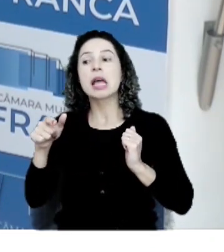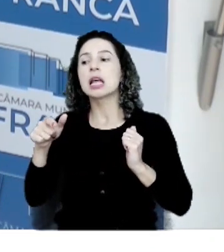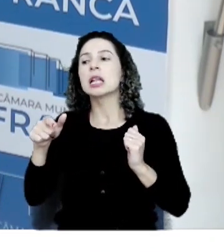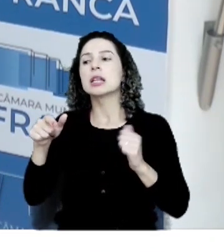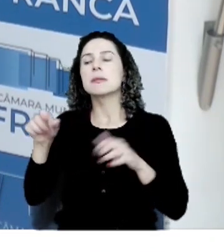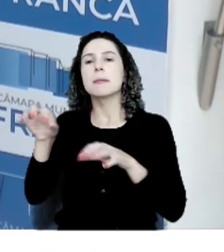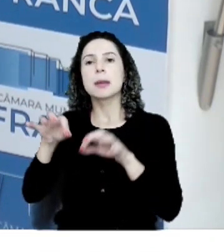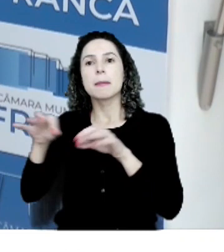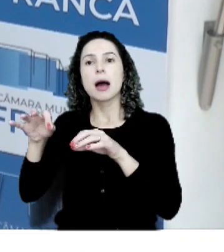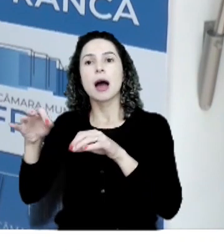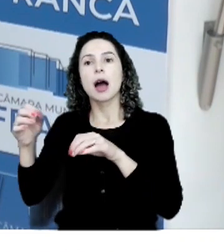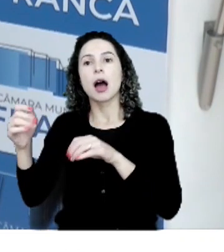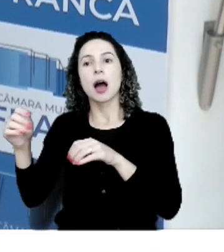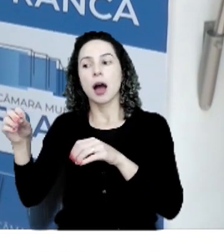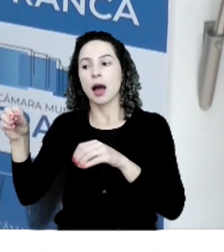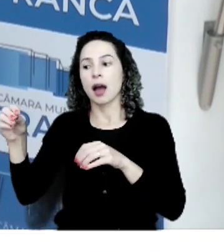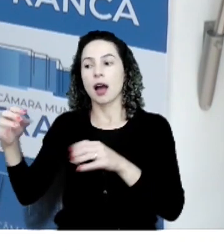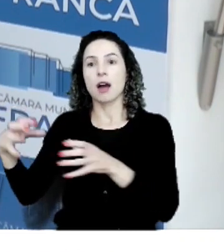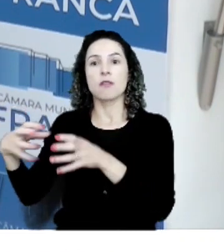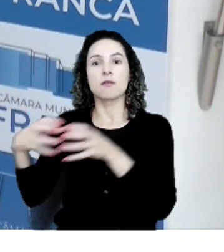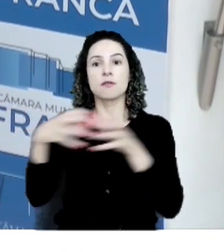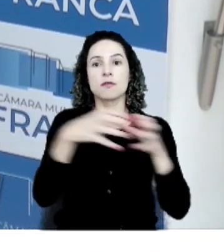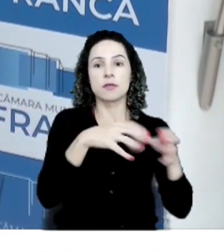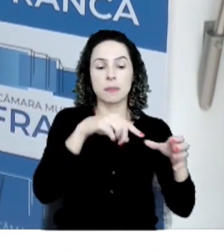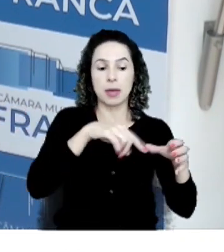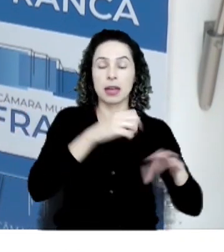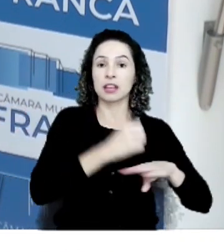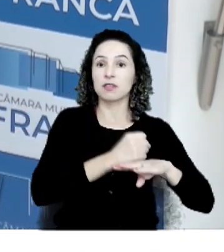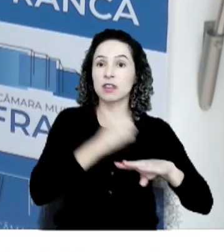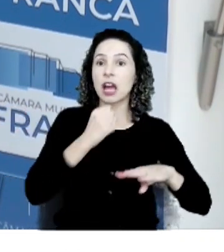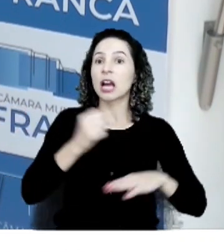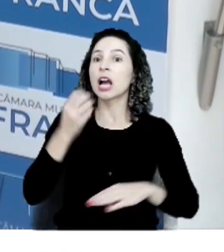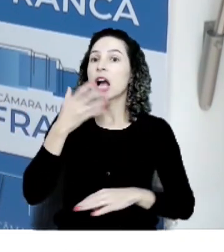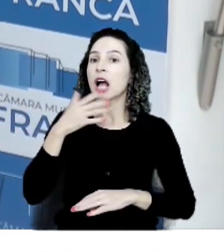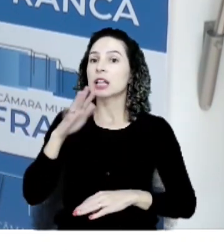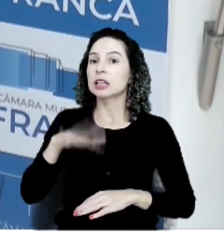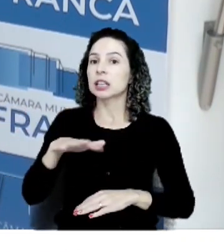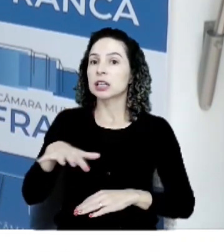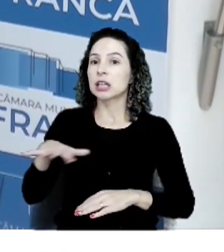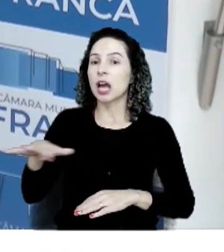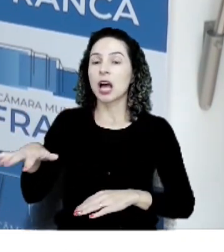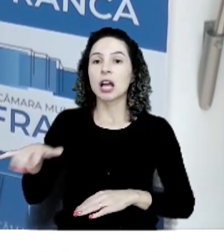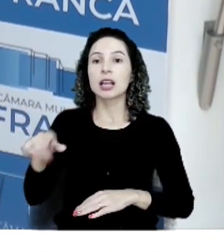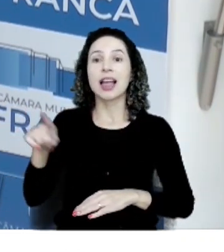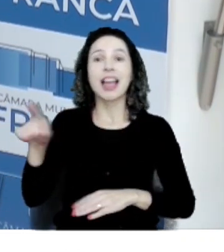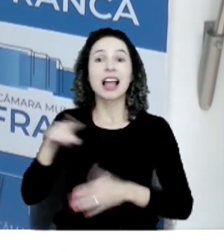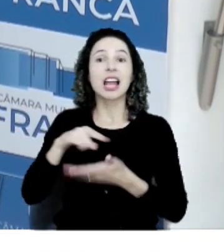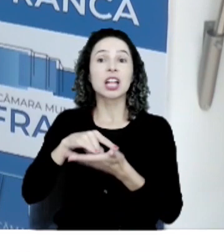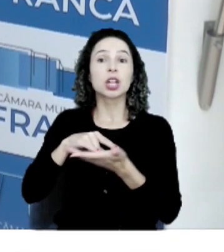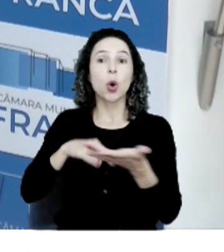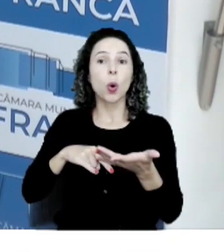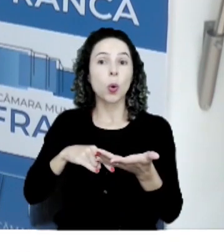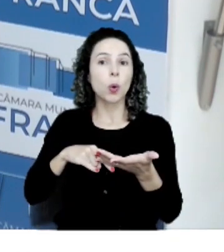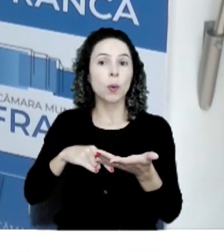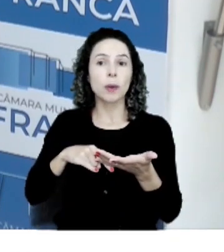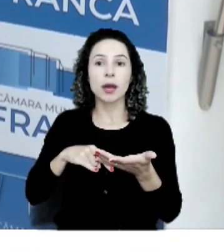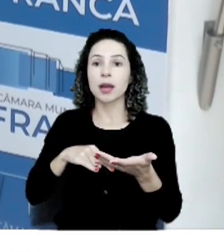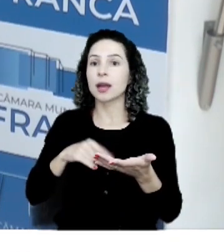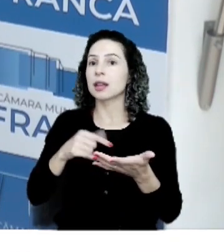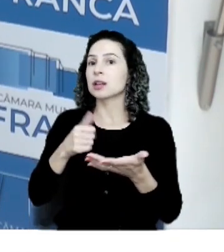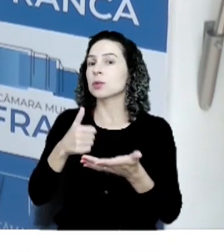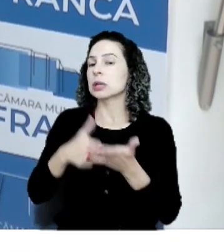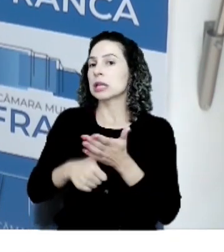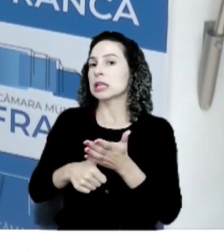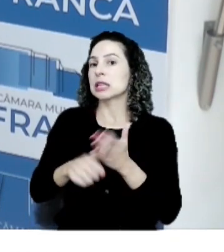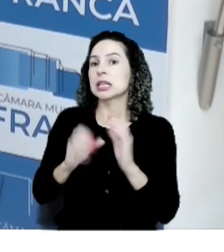para o município de Franca as crianças sem documento, sem identificação.